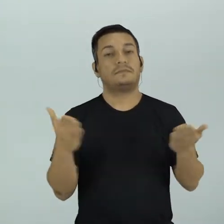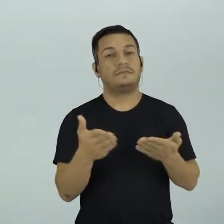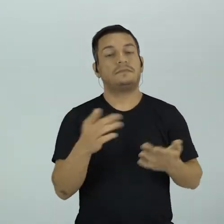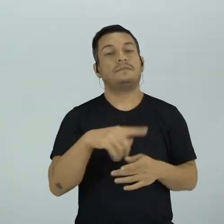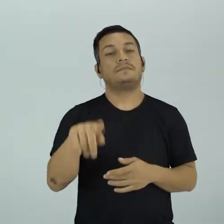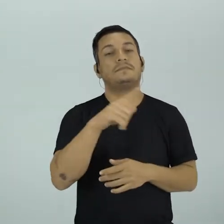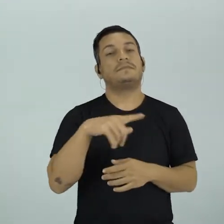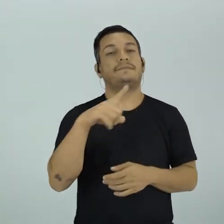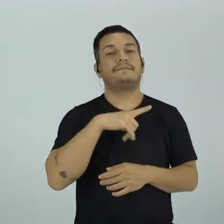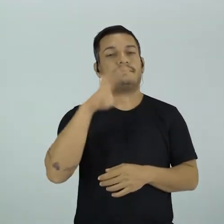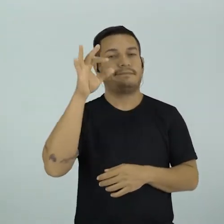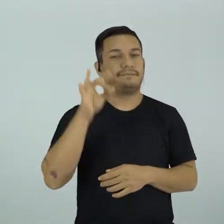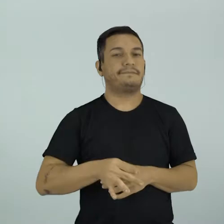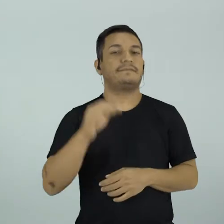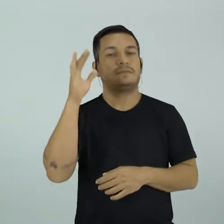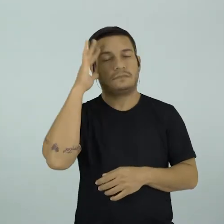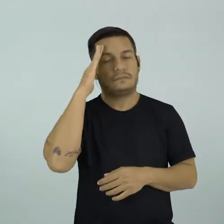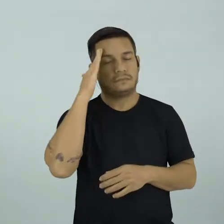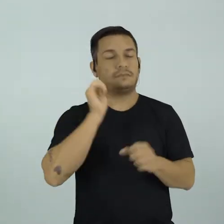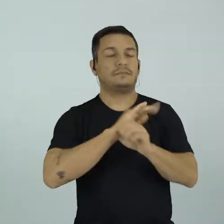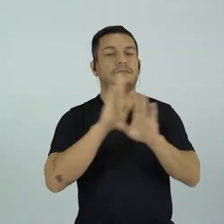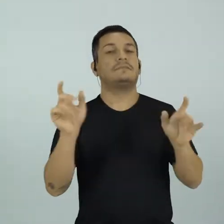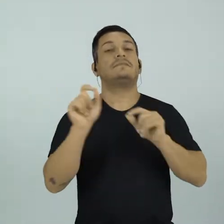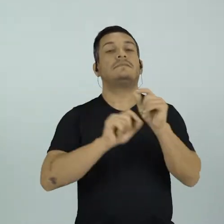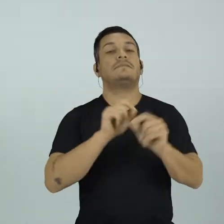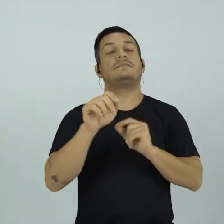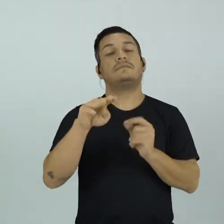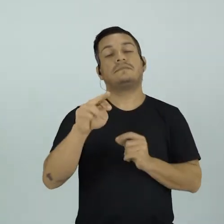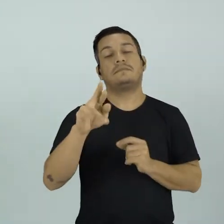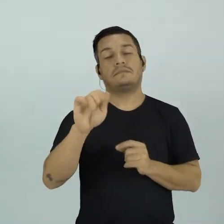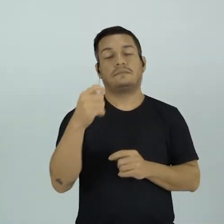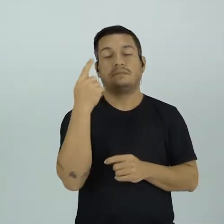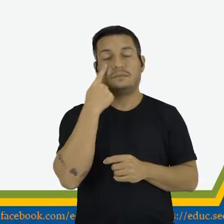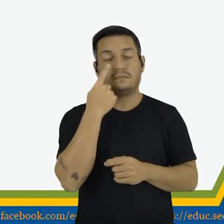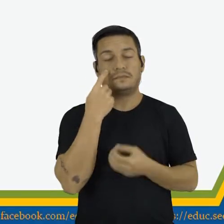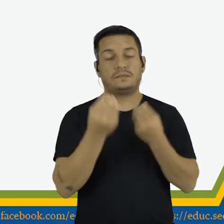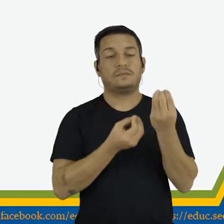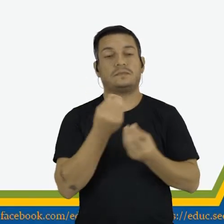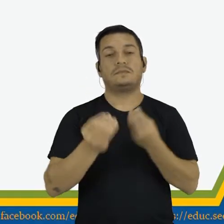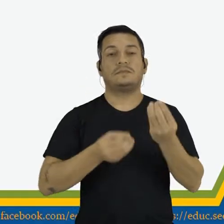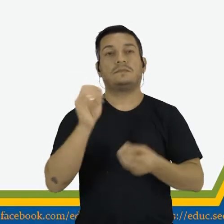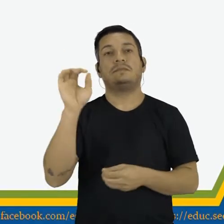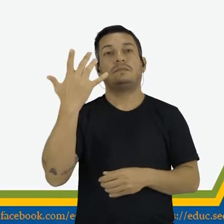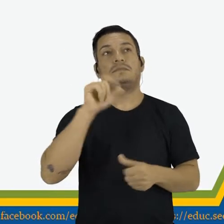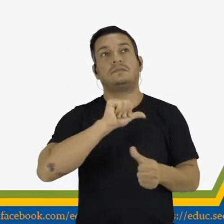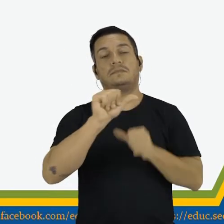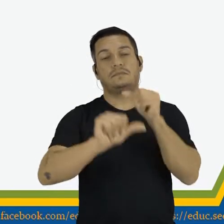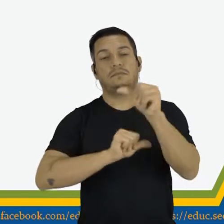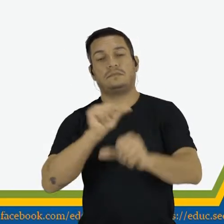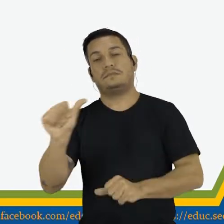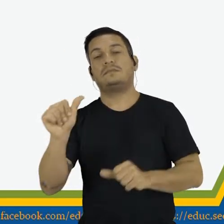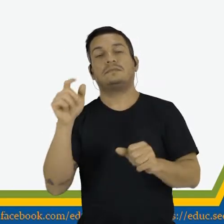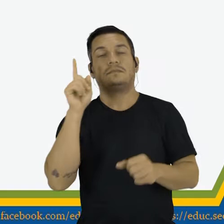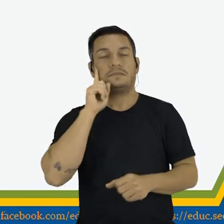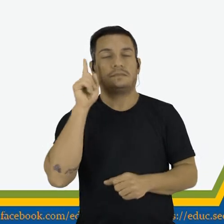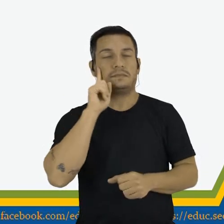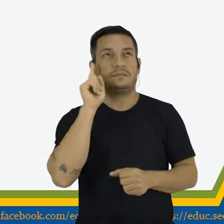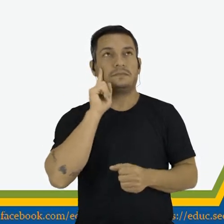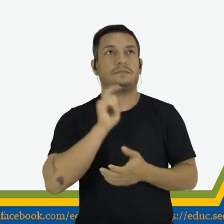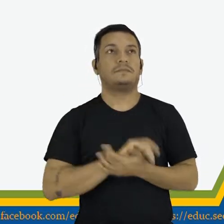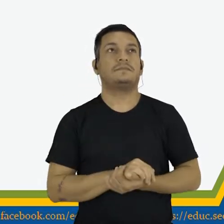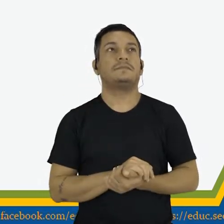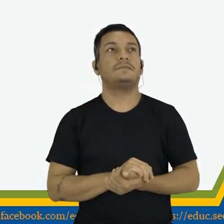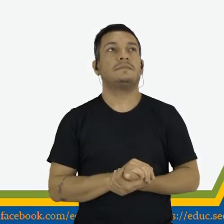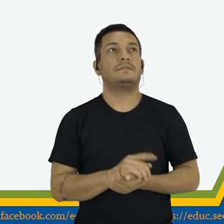vocês têm certeza que compreenderam o que é matéria, vamos ver como que acontecem essas transformações no nosso dia a dia.